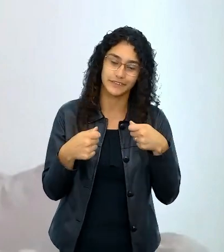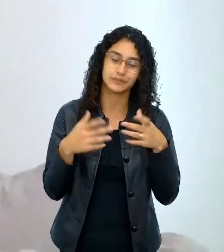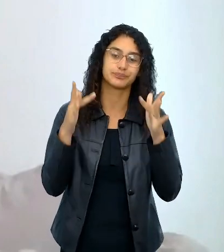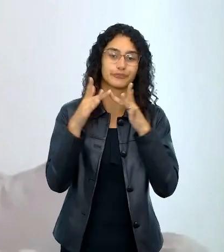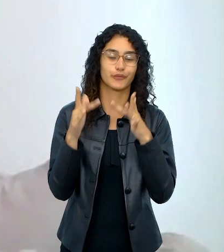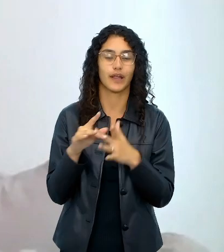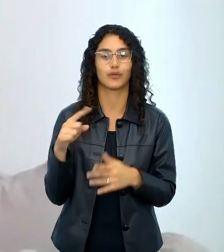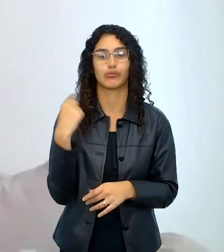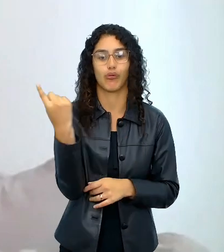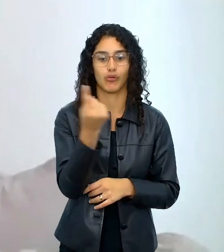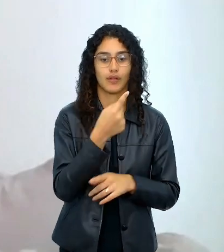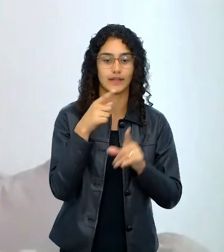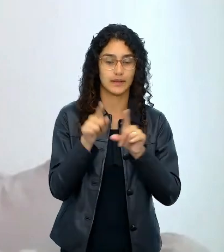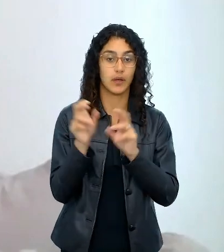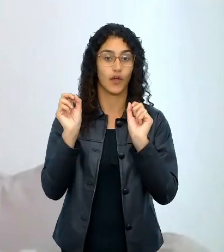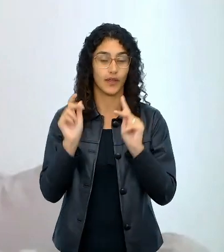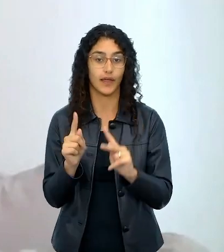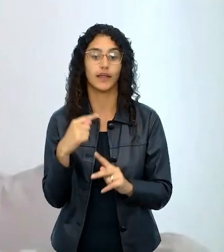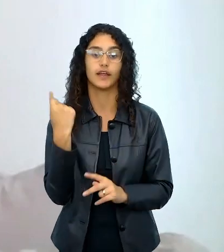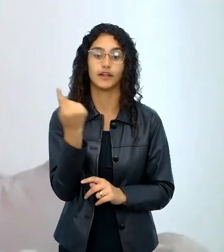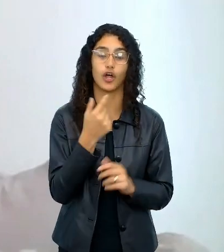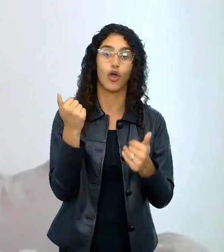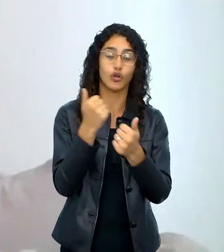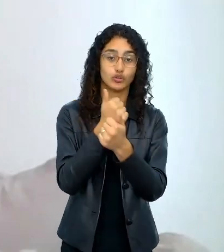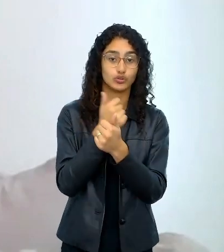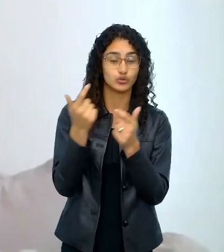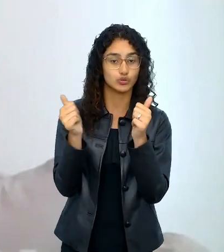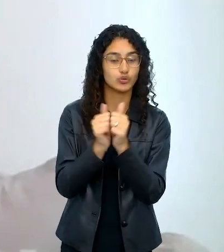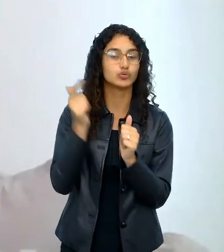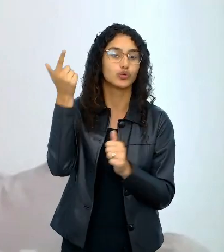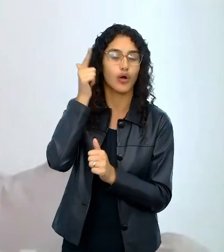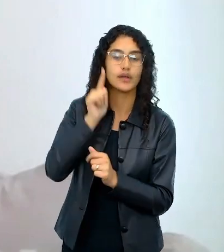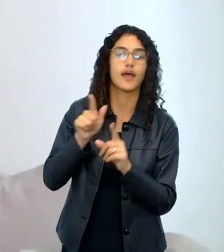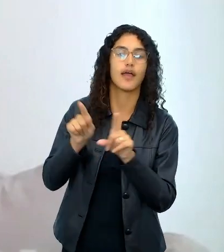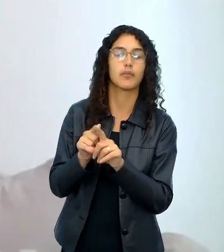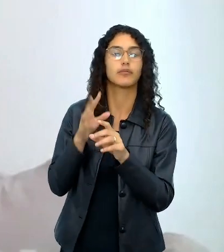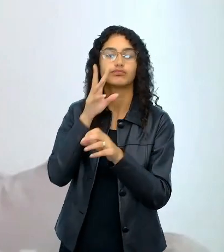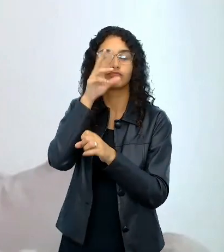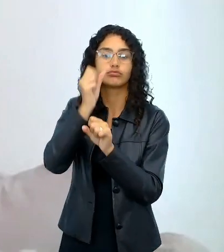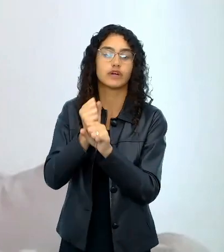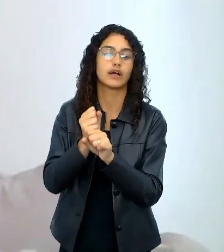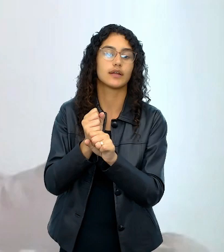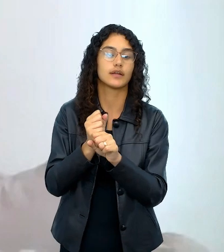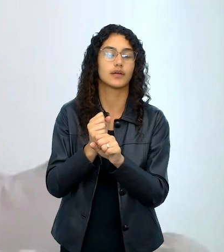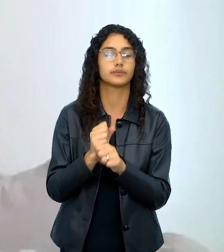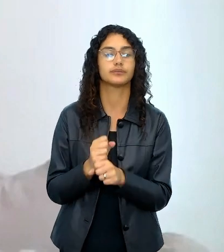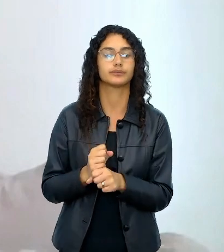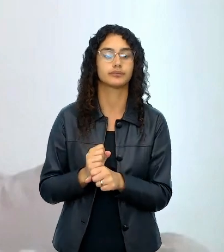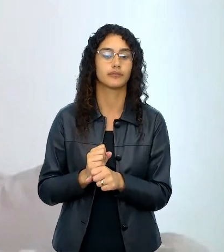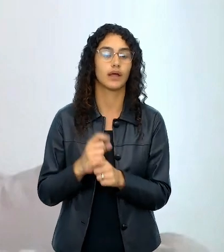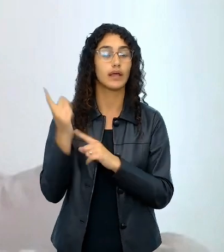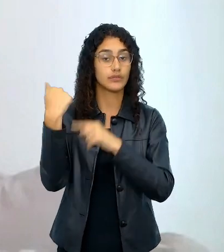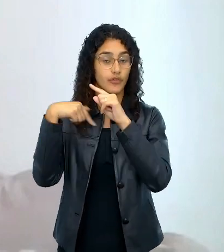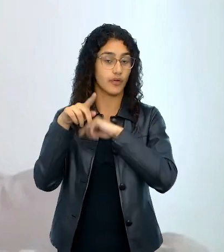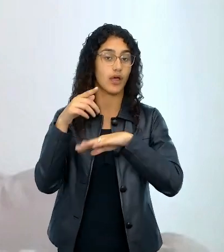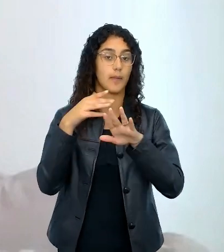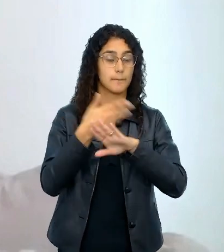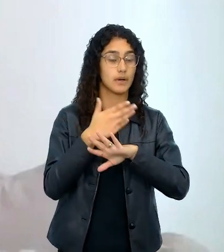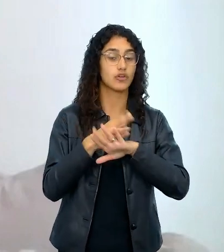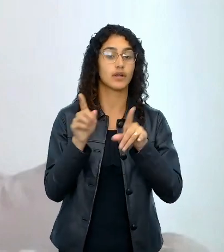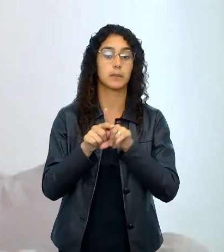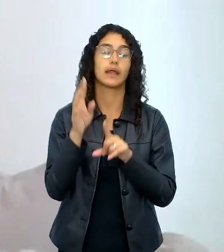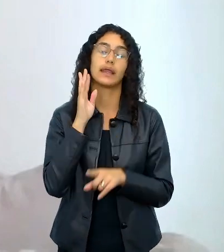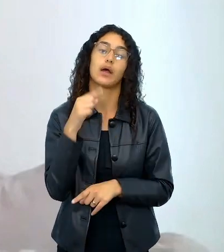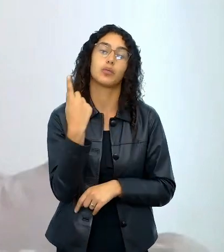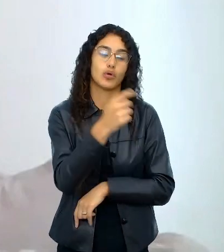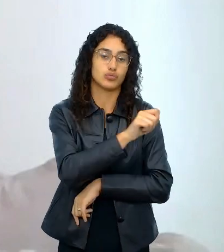entre em contato conosco, tá bem? E a gente, juntos, aqui a gente consegue se fortalecer, como eu mencionei, e desenvolver práticas bacanas para os